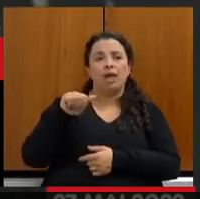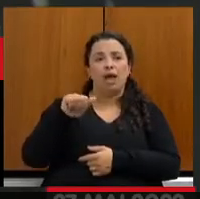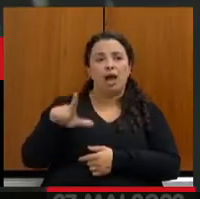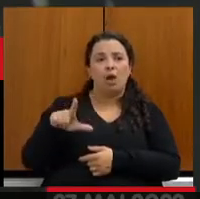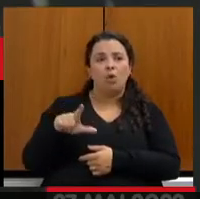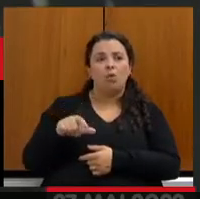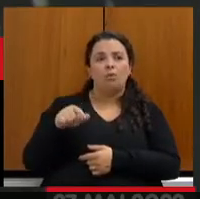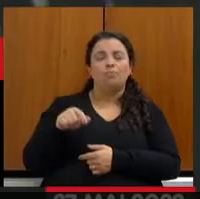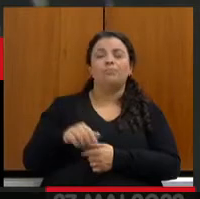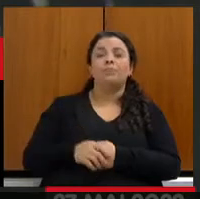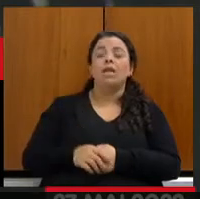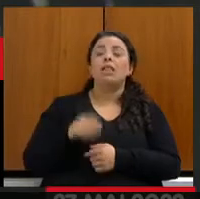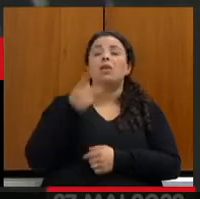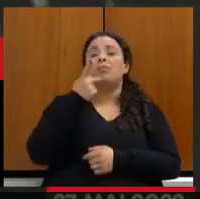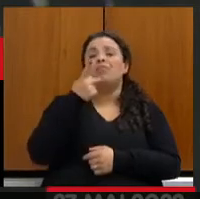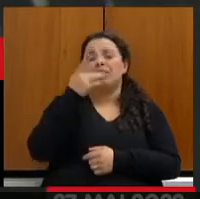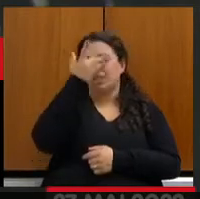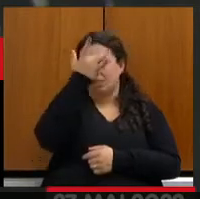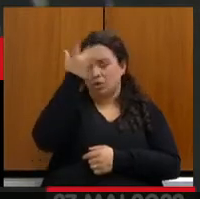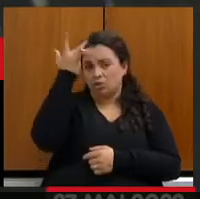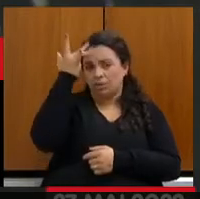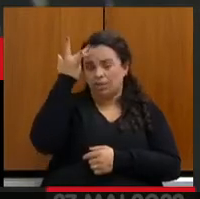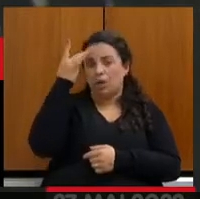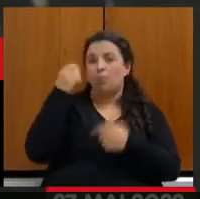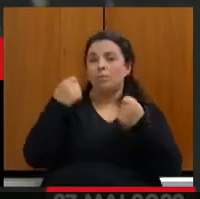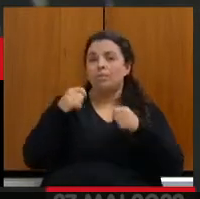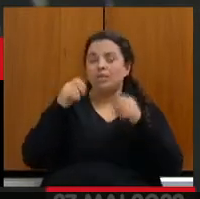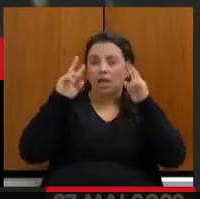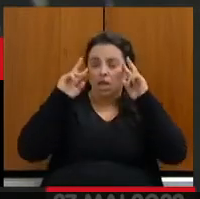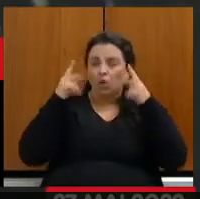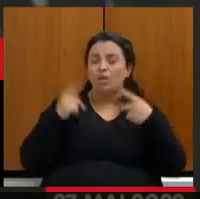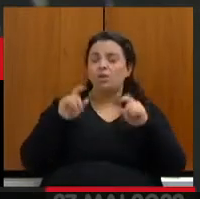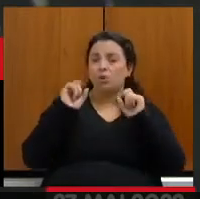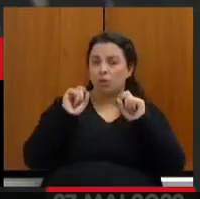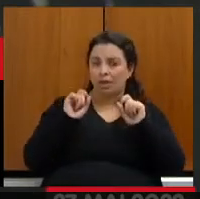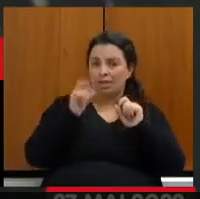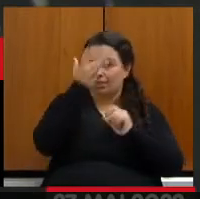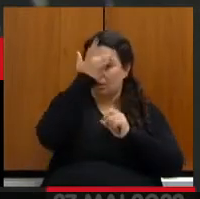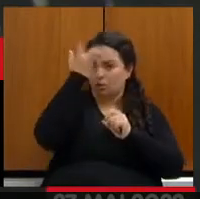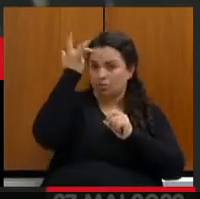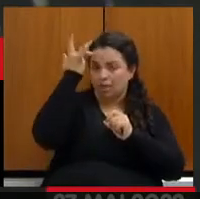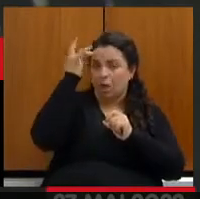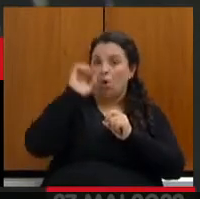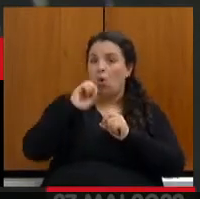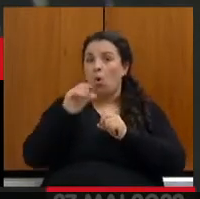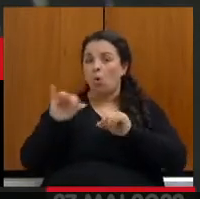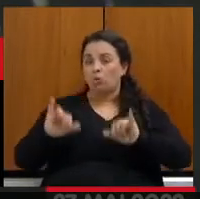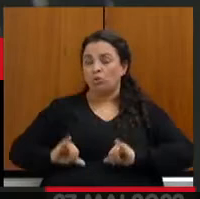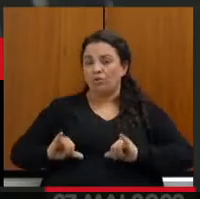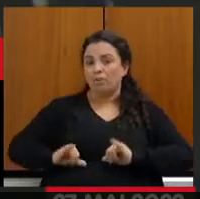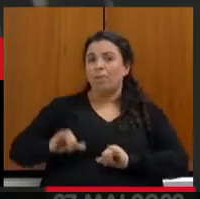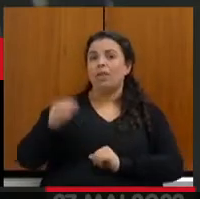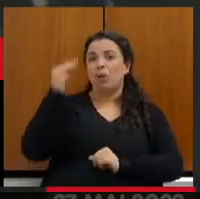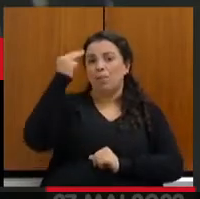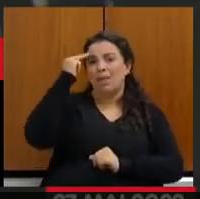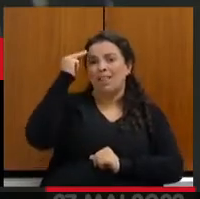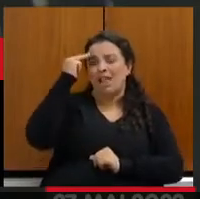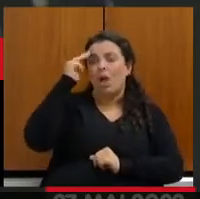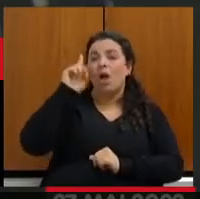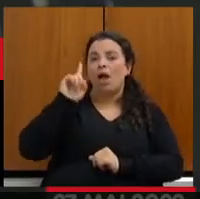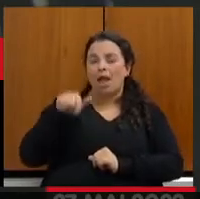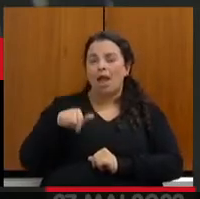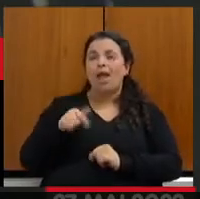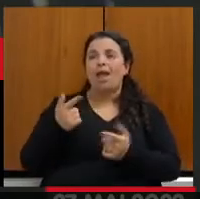mental nós precisamos reconhecer que saúde mental e sofrimento mental são fenômenos produzidos na sociedade